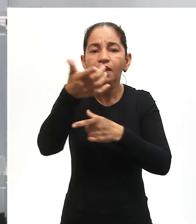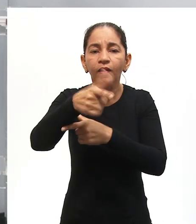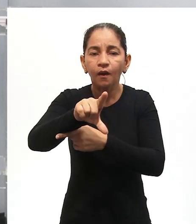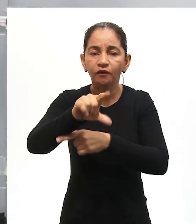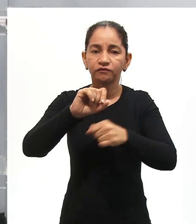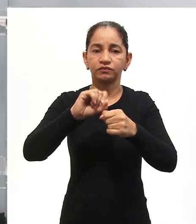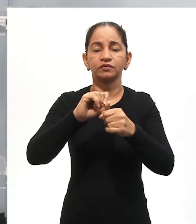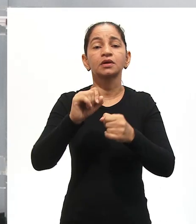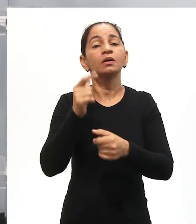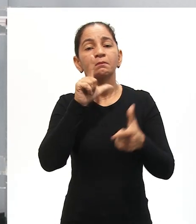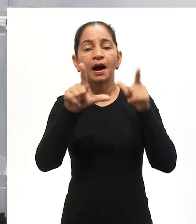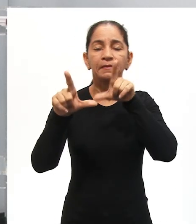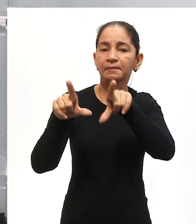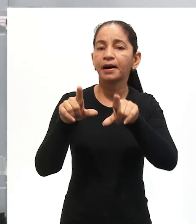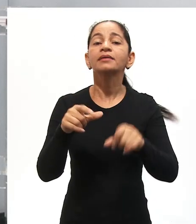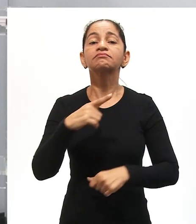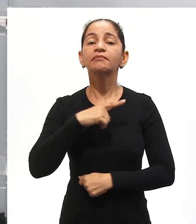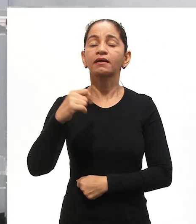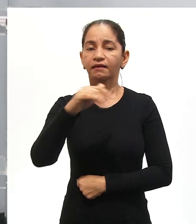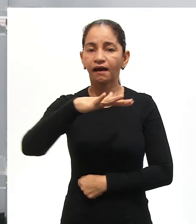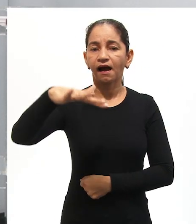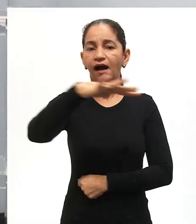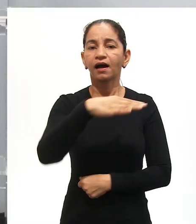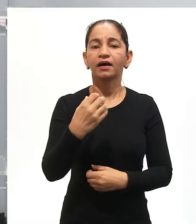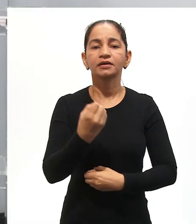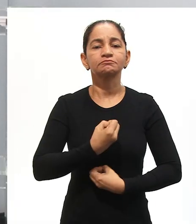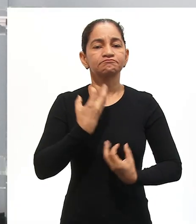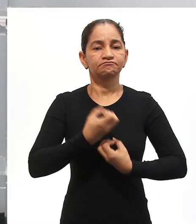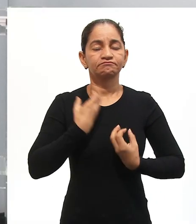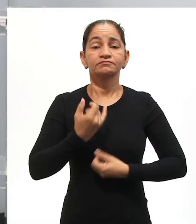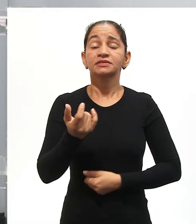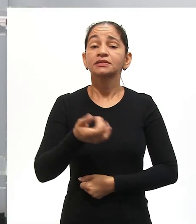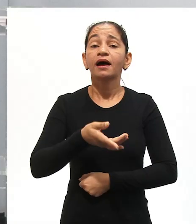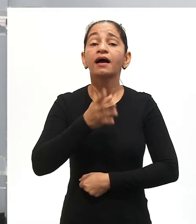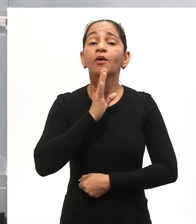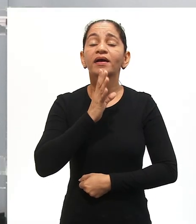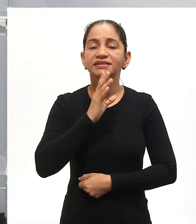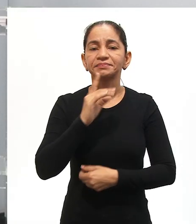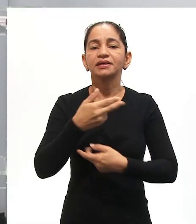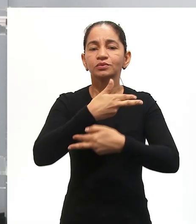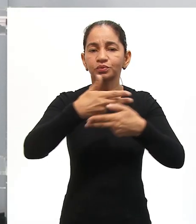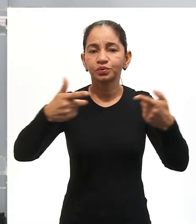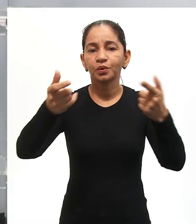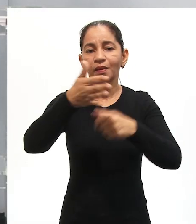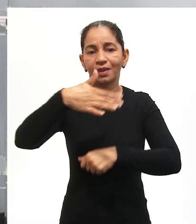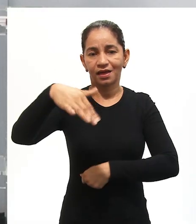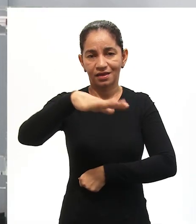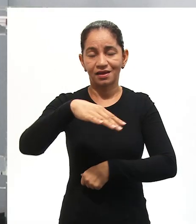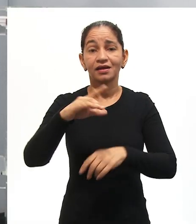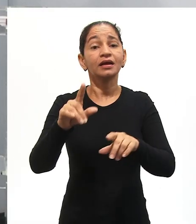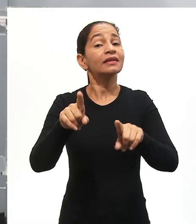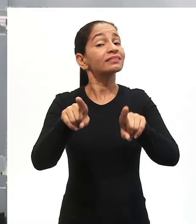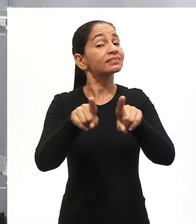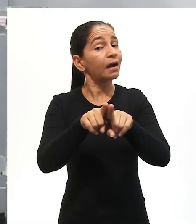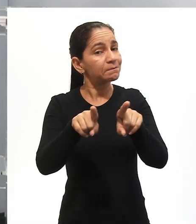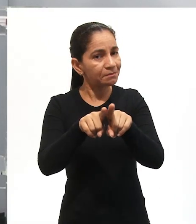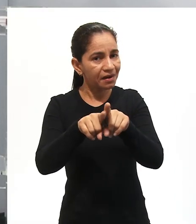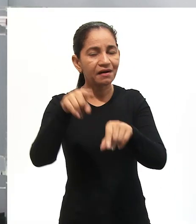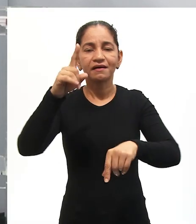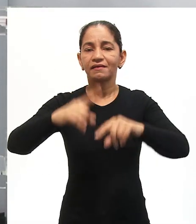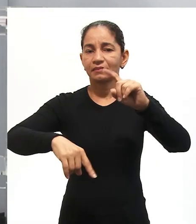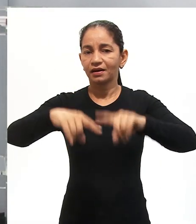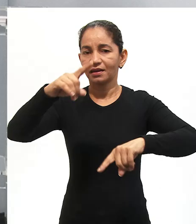que tenha as capacitações necessárias para dar esse feedback ao aluno e ele consiga aprender. Inclusive, os